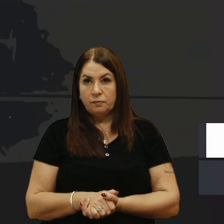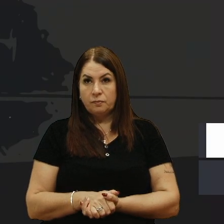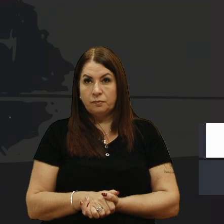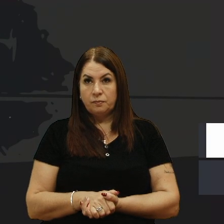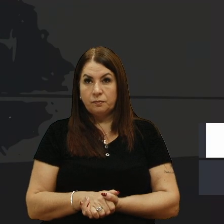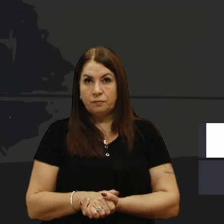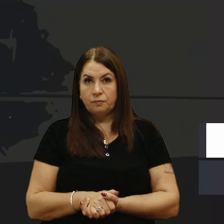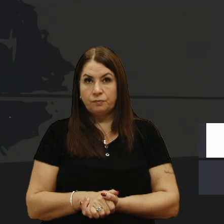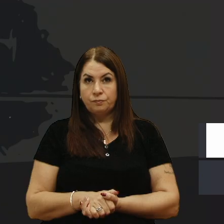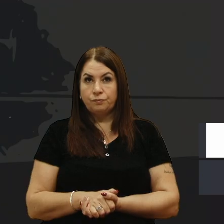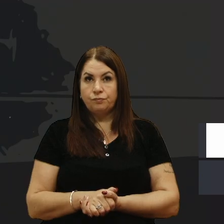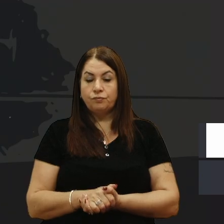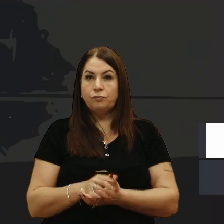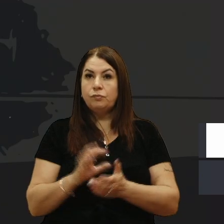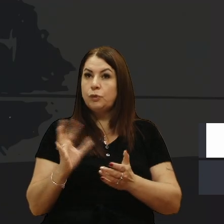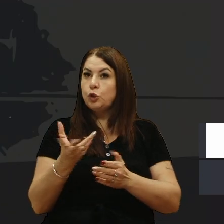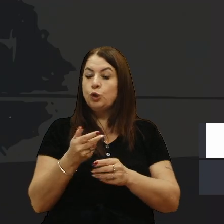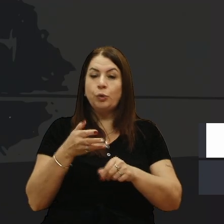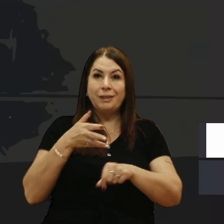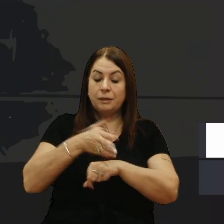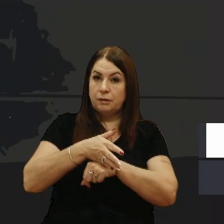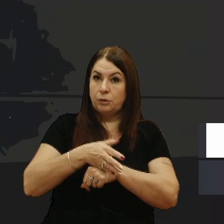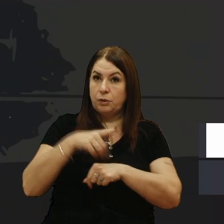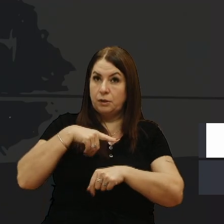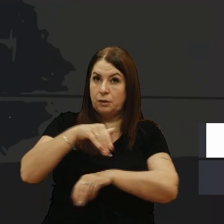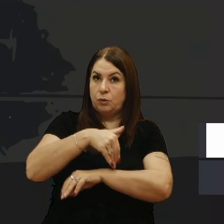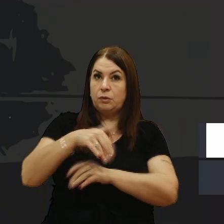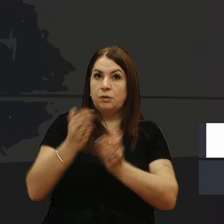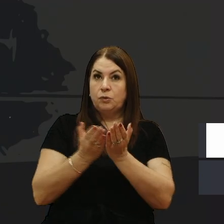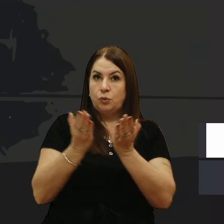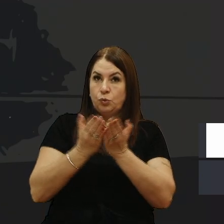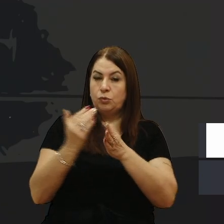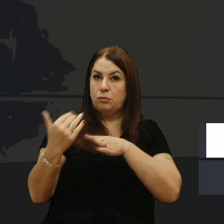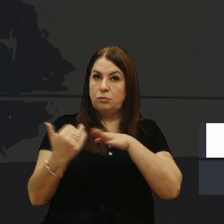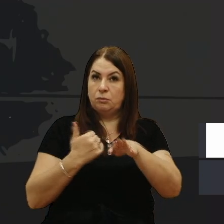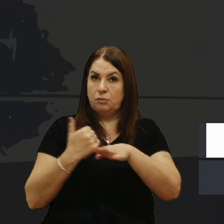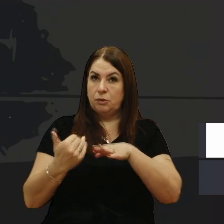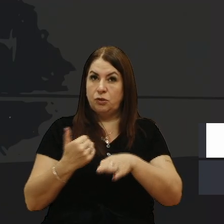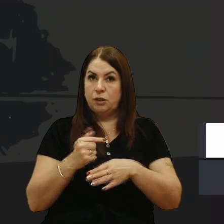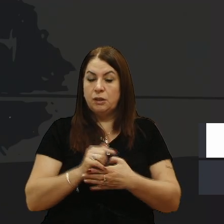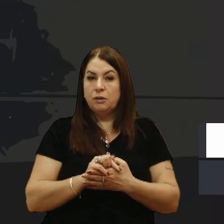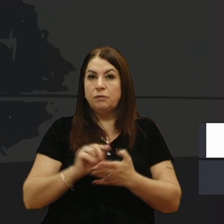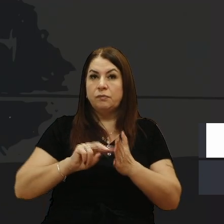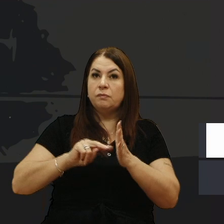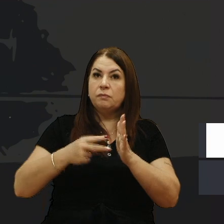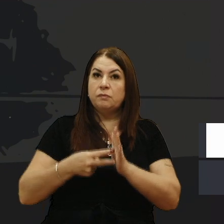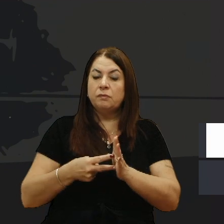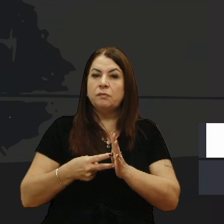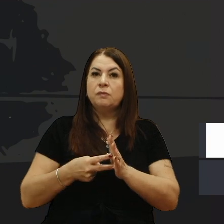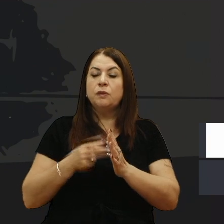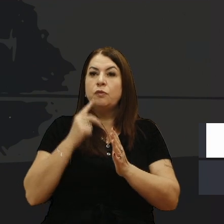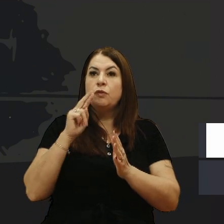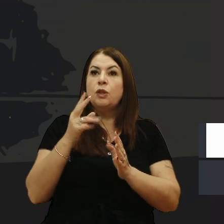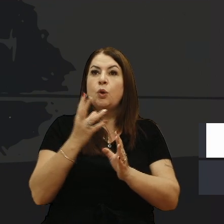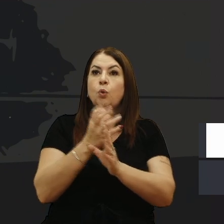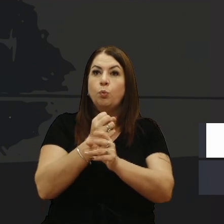Toda interseção que existe na rodovia, ela passa por um estudo de tráfego. Esse estudo de tráfego significa você contar o que existe hoje em